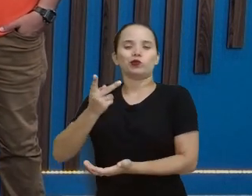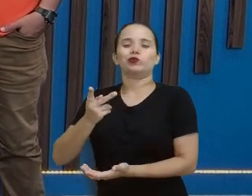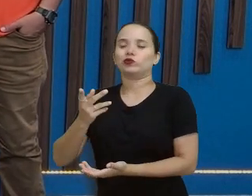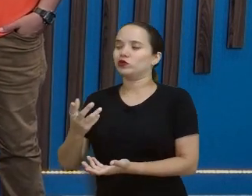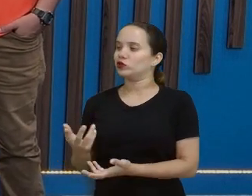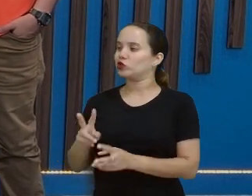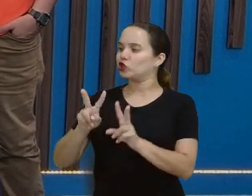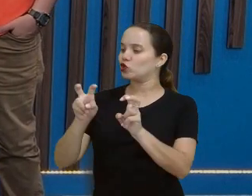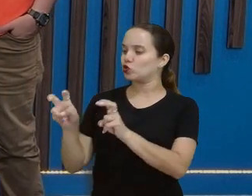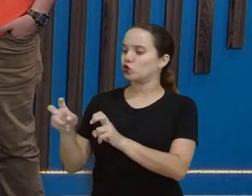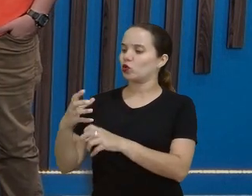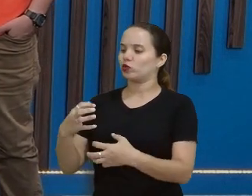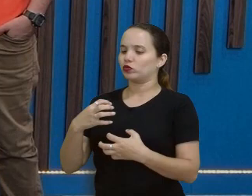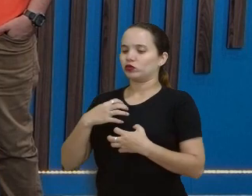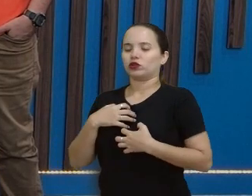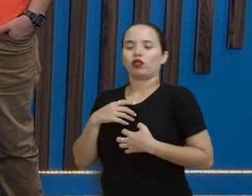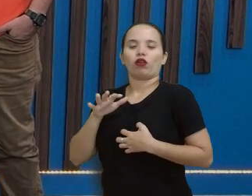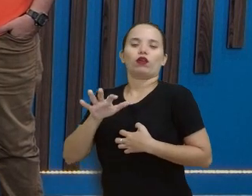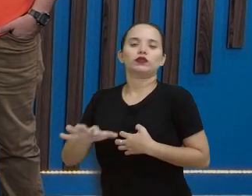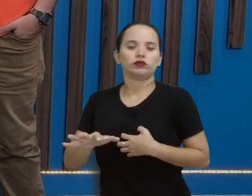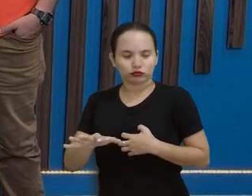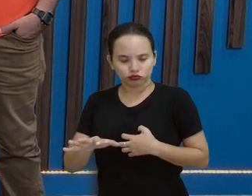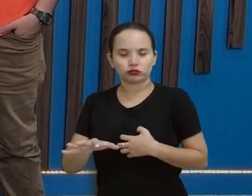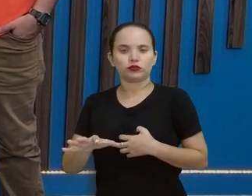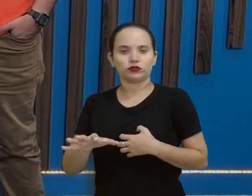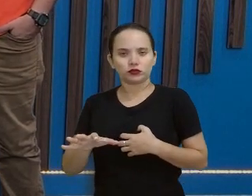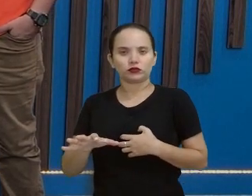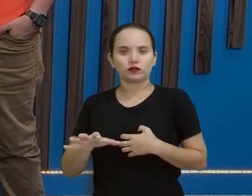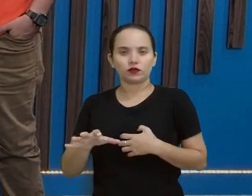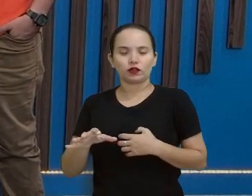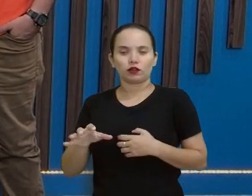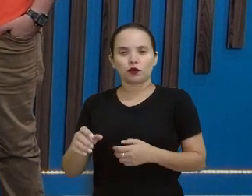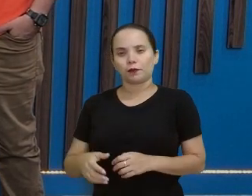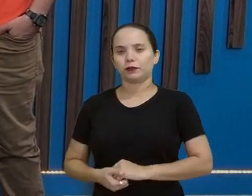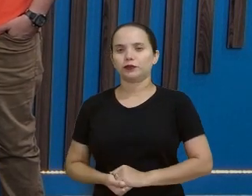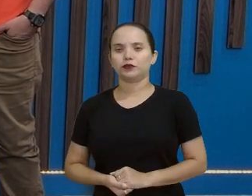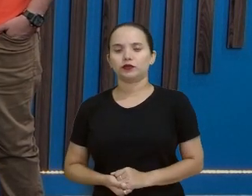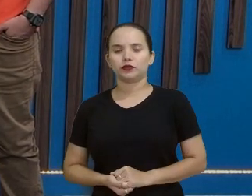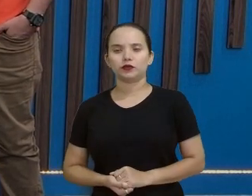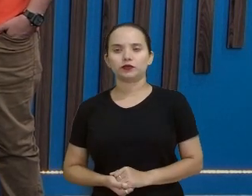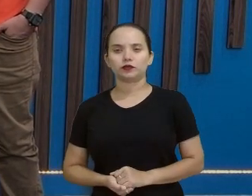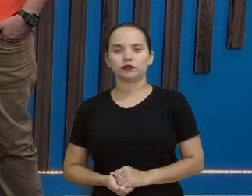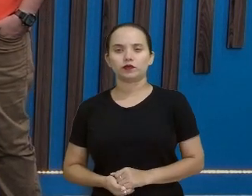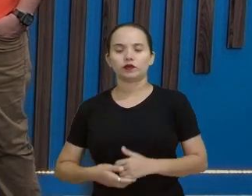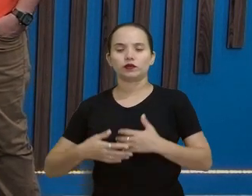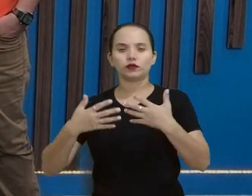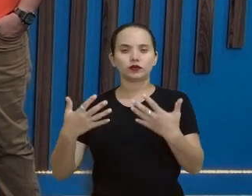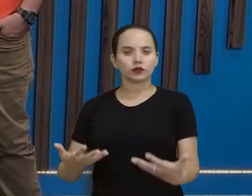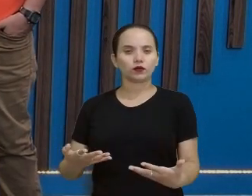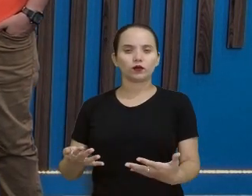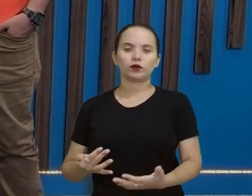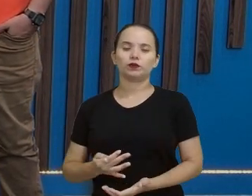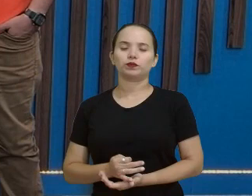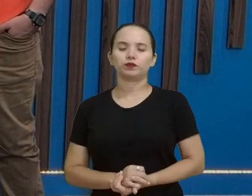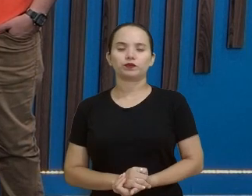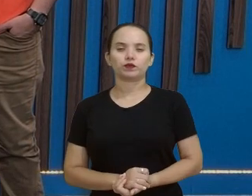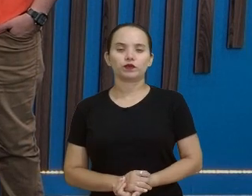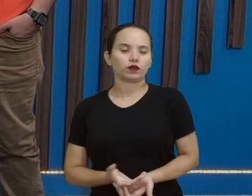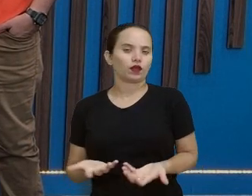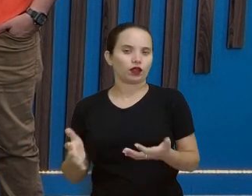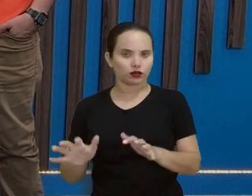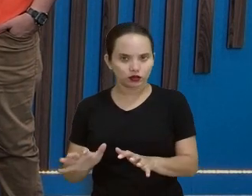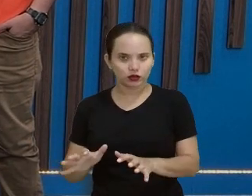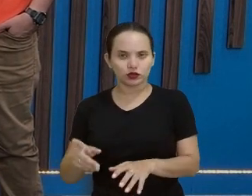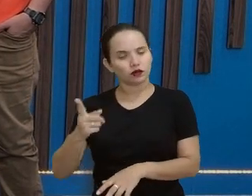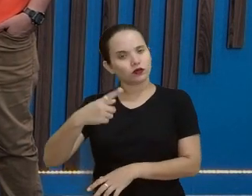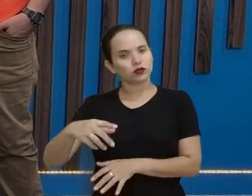me deixou me fez sentir determinado sentimento, sabe? Então, minha gente, é isso, é